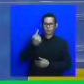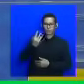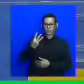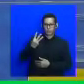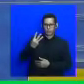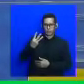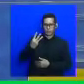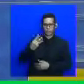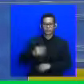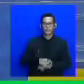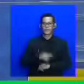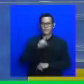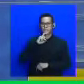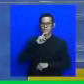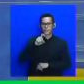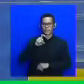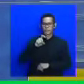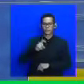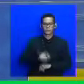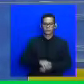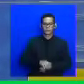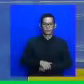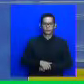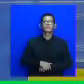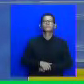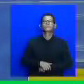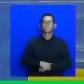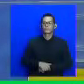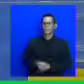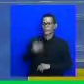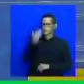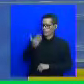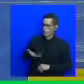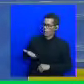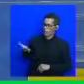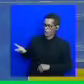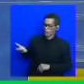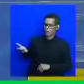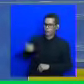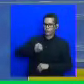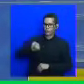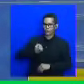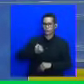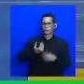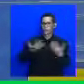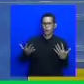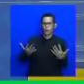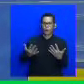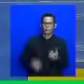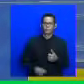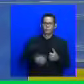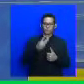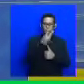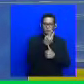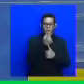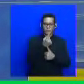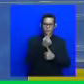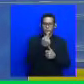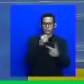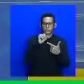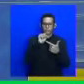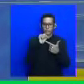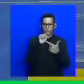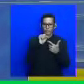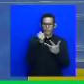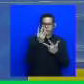bola verde. Então confira comigo os números sorteados da Mega Sena. 31,